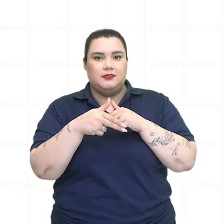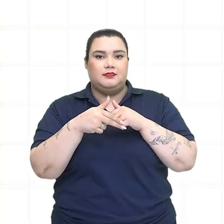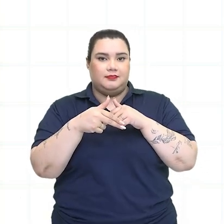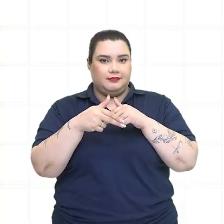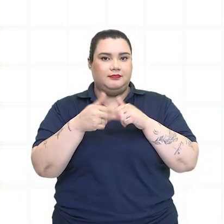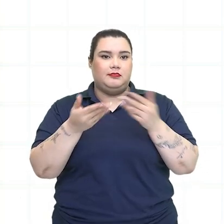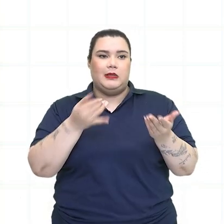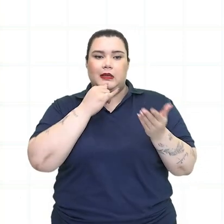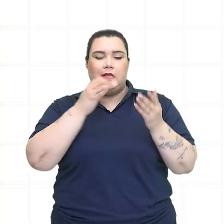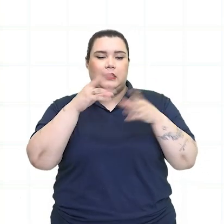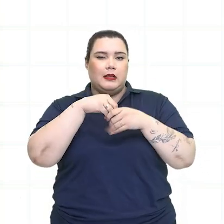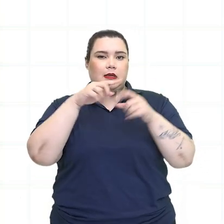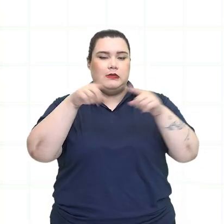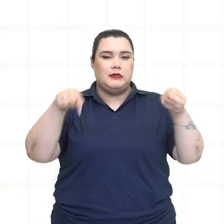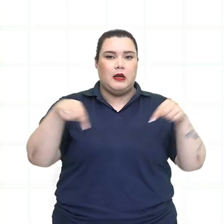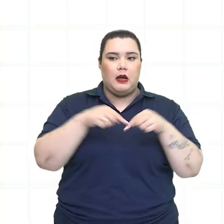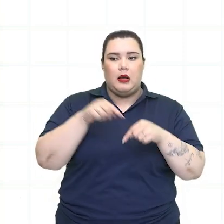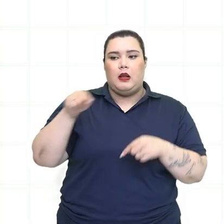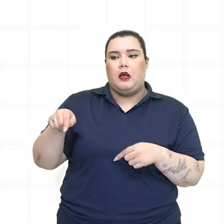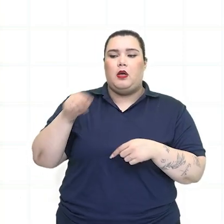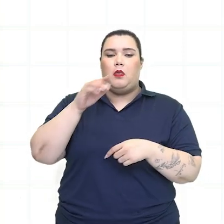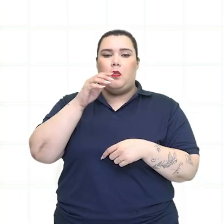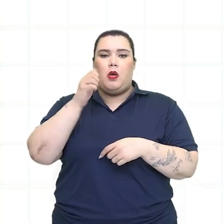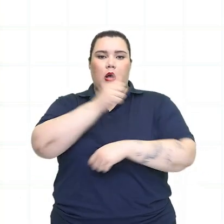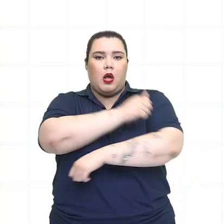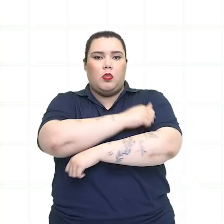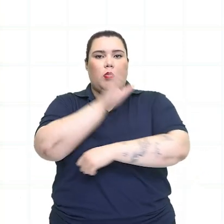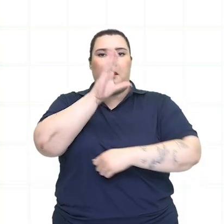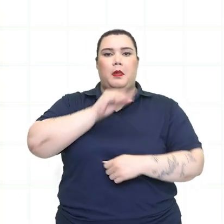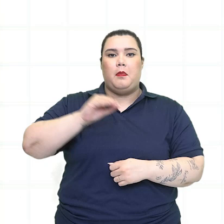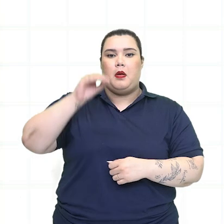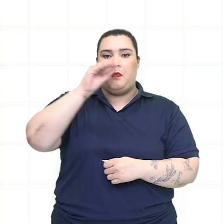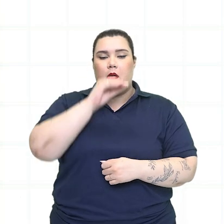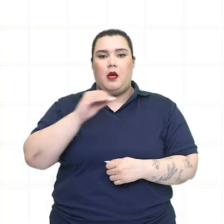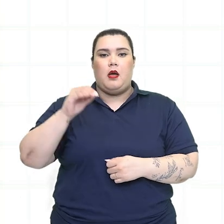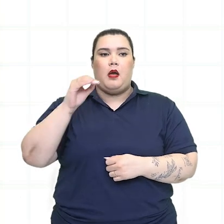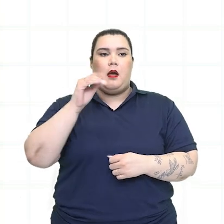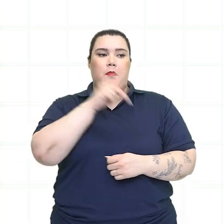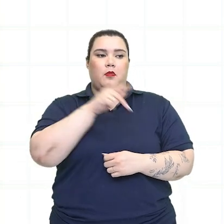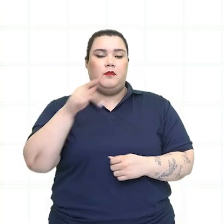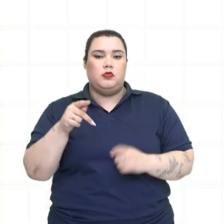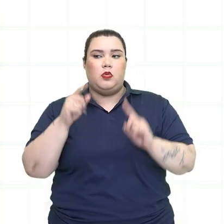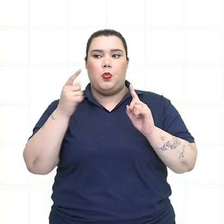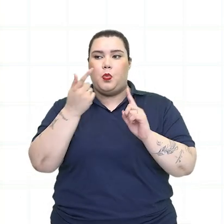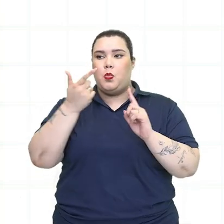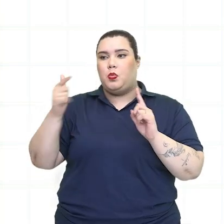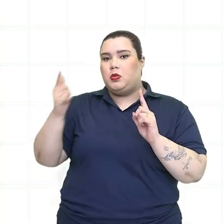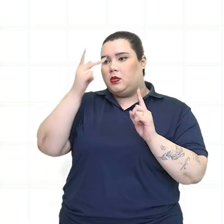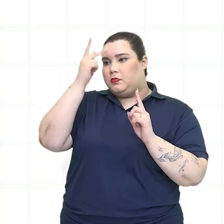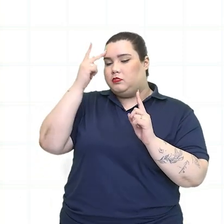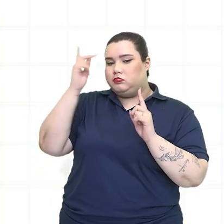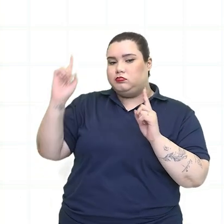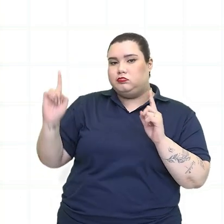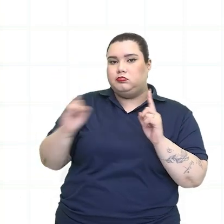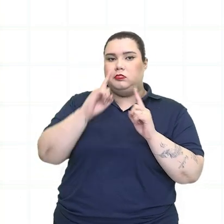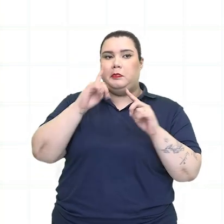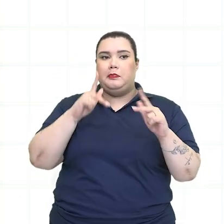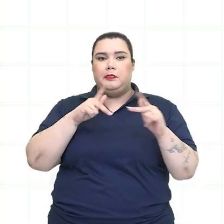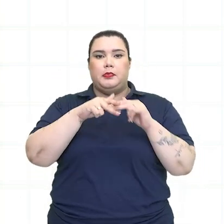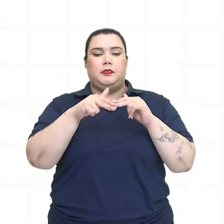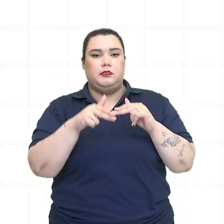na sala para falar com a professora e ele parou. Ou o reticências